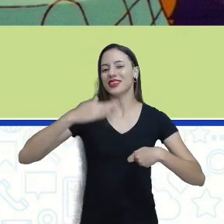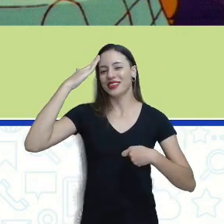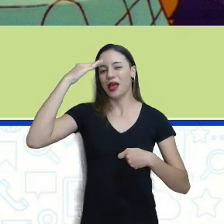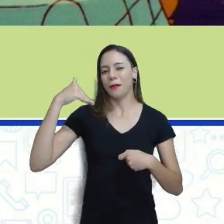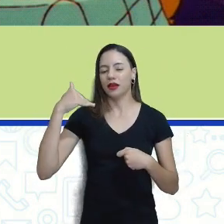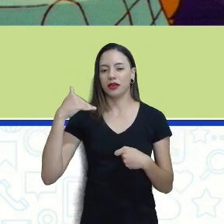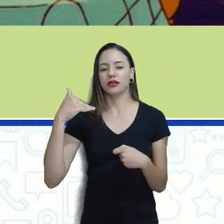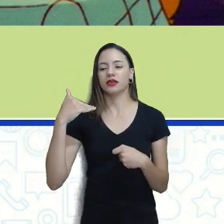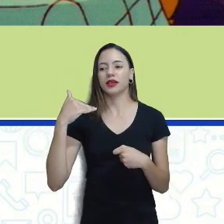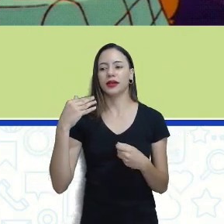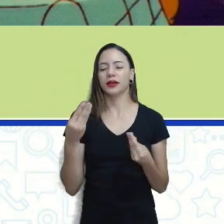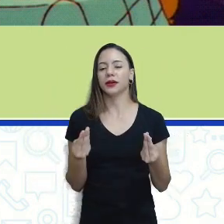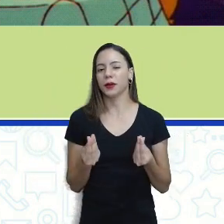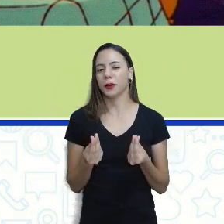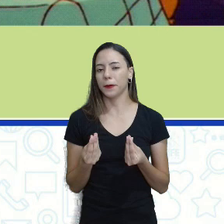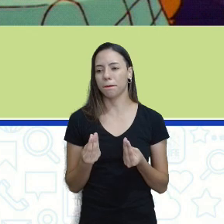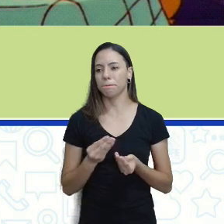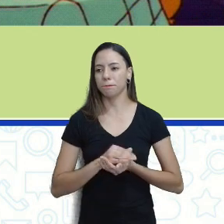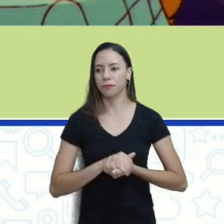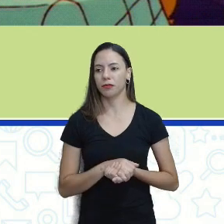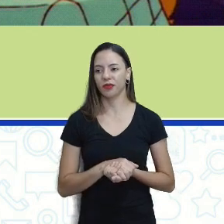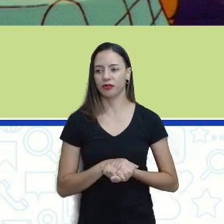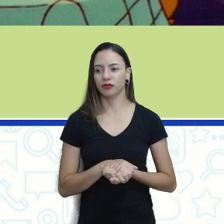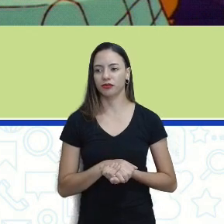vem. Aqui,